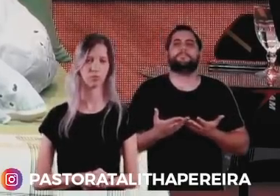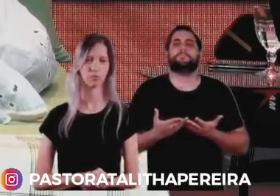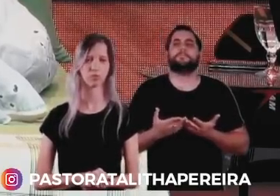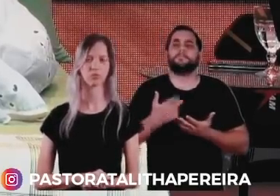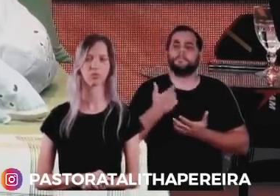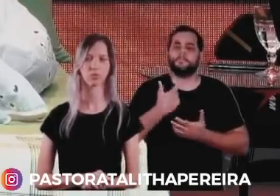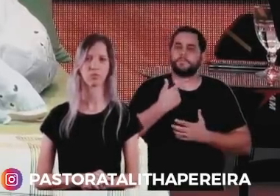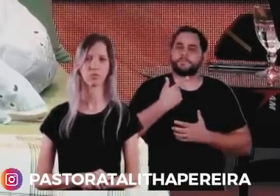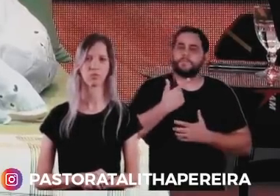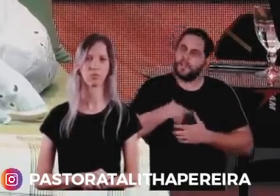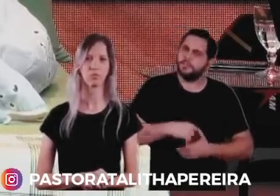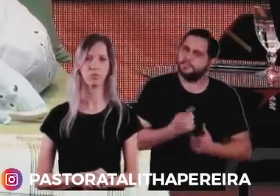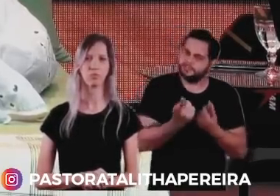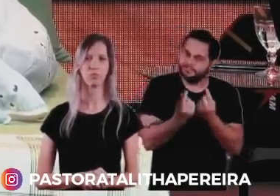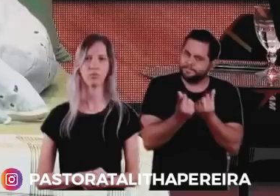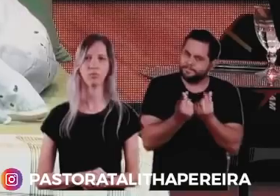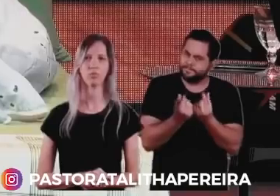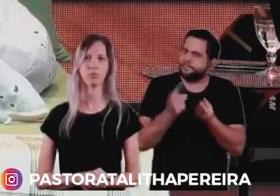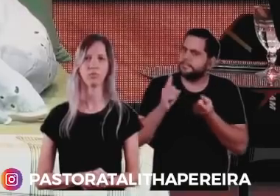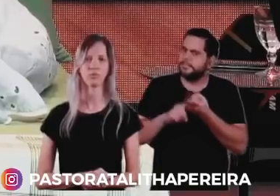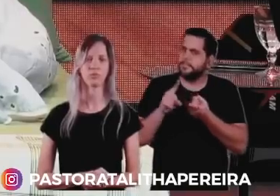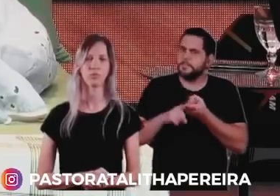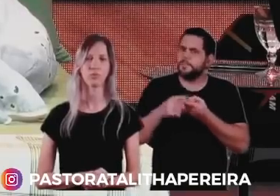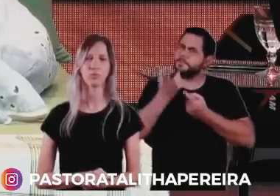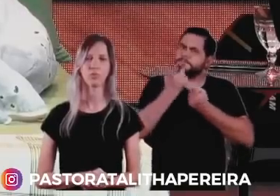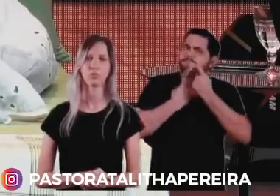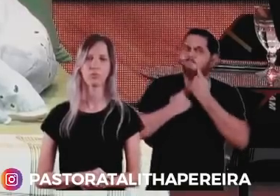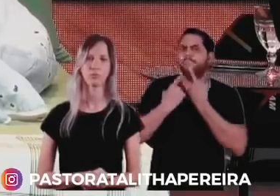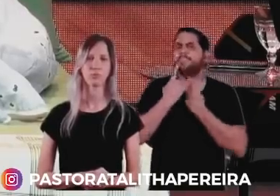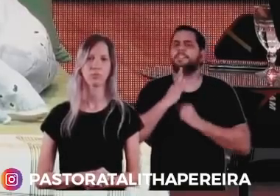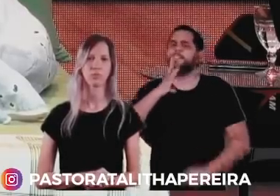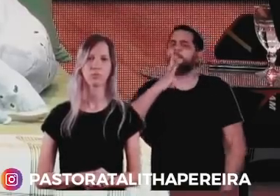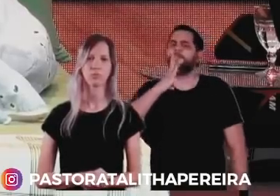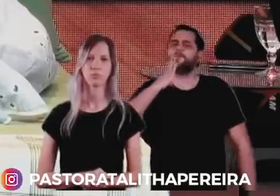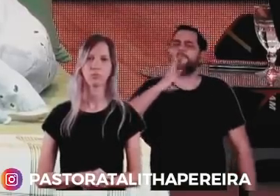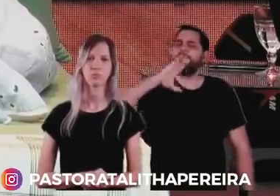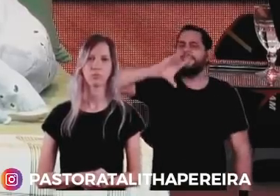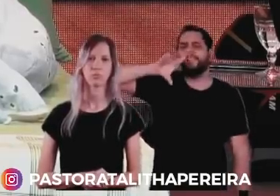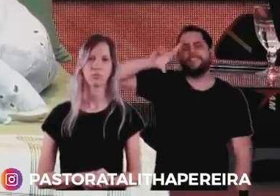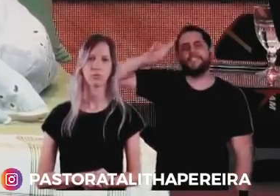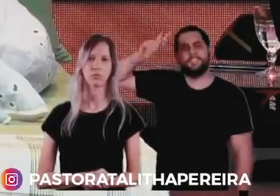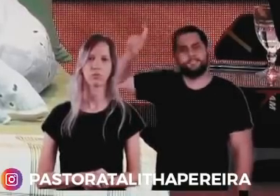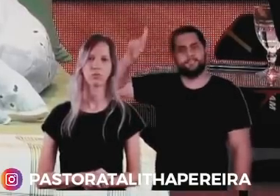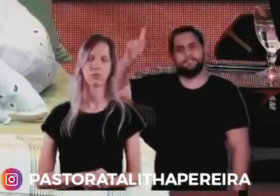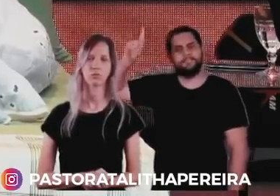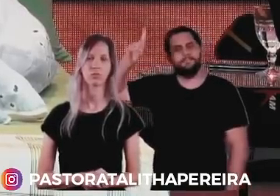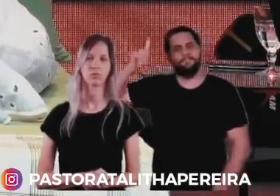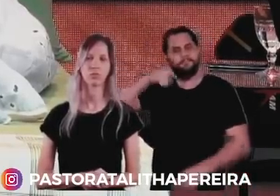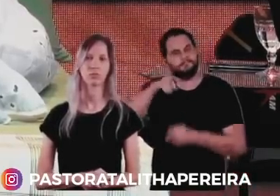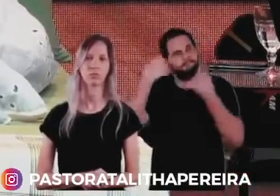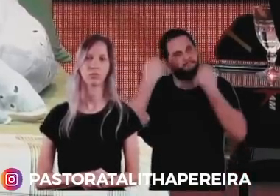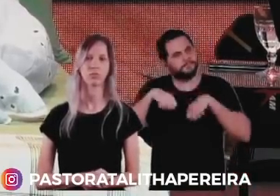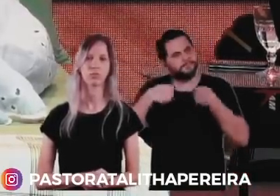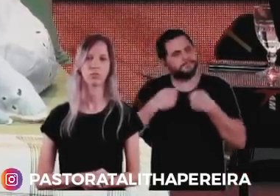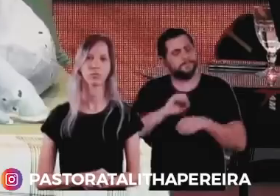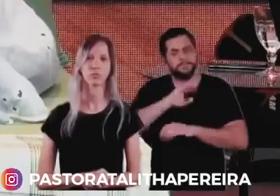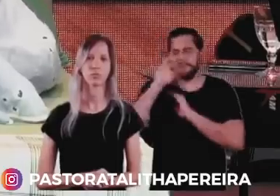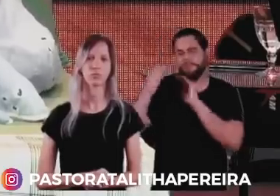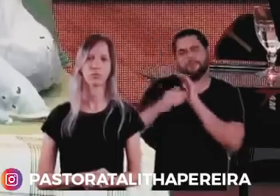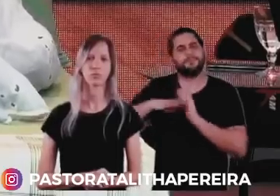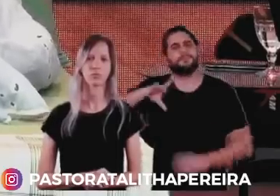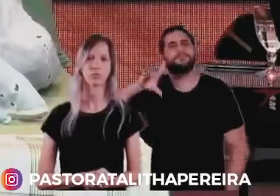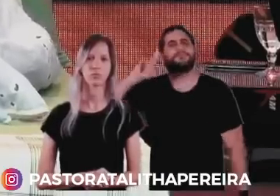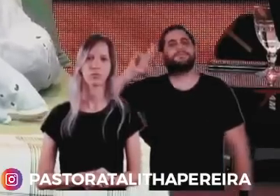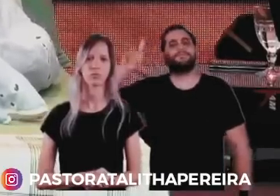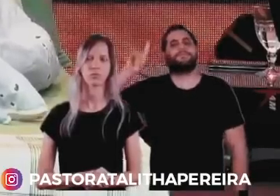as suas finanças, a sua busca por Deus, né, a sua dependência total, né,